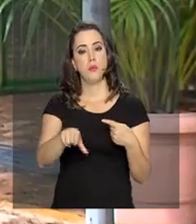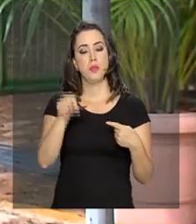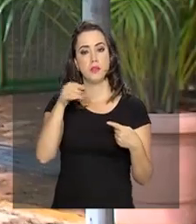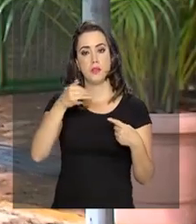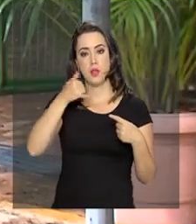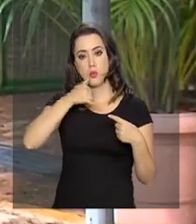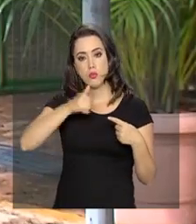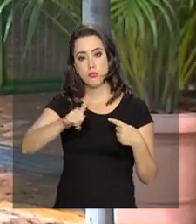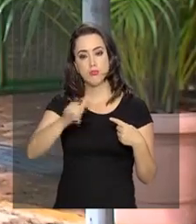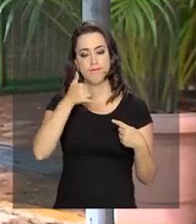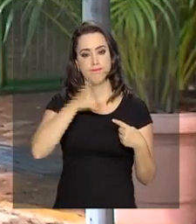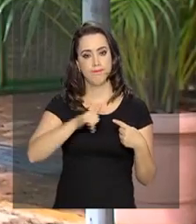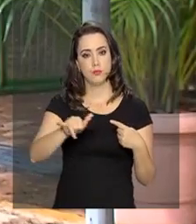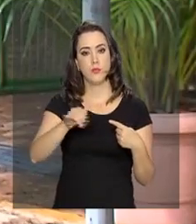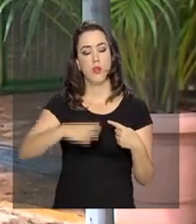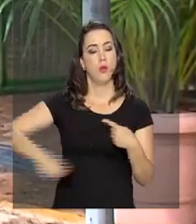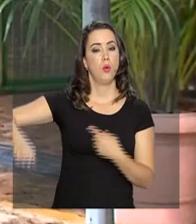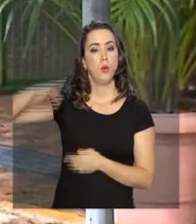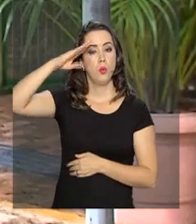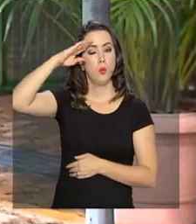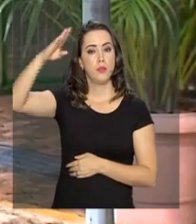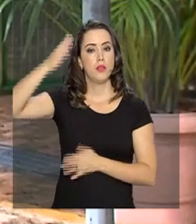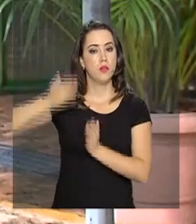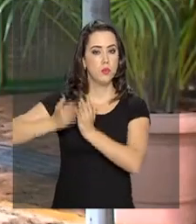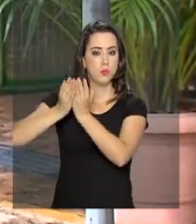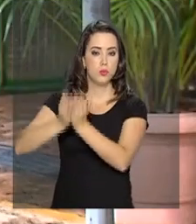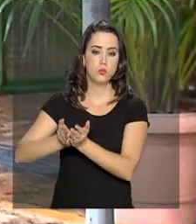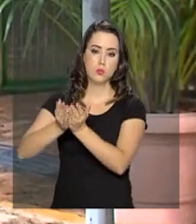Energia o militar, né, da Marinha,